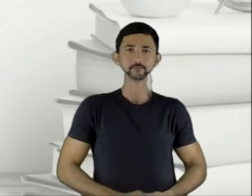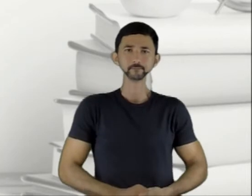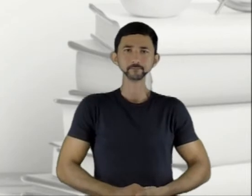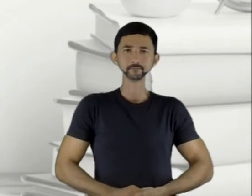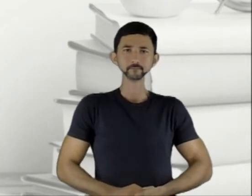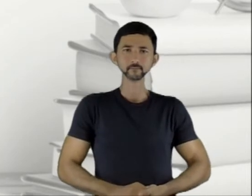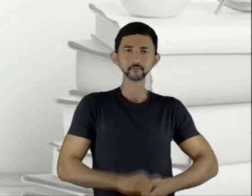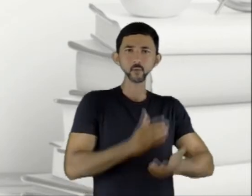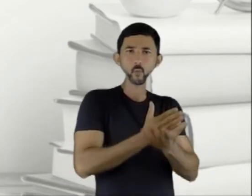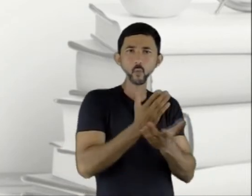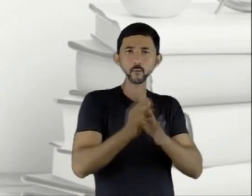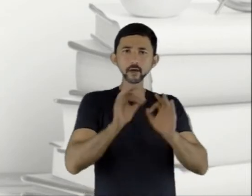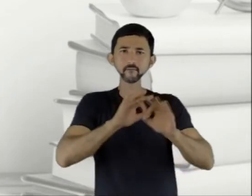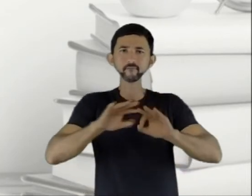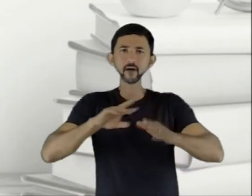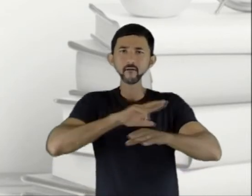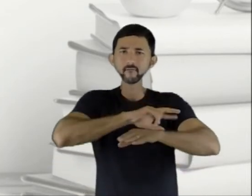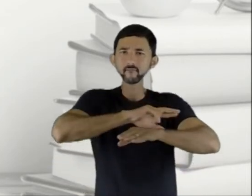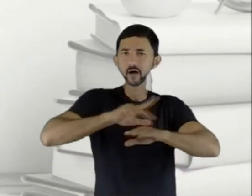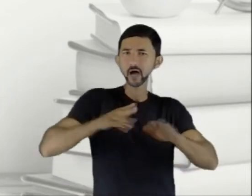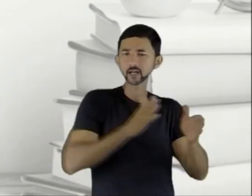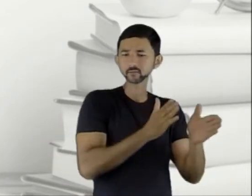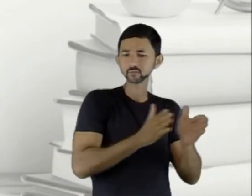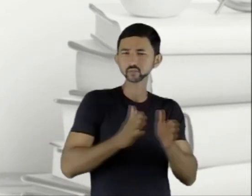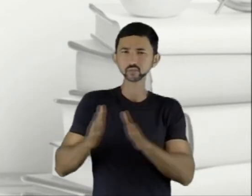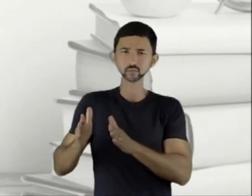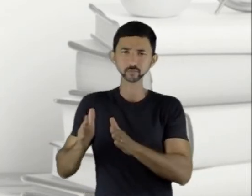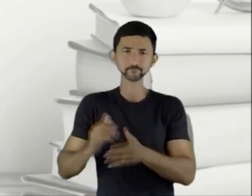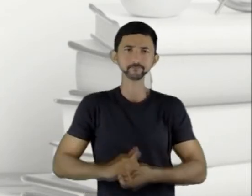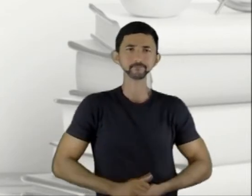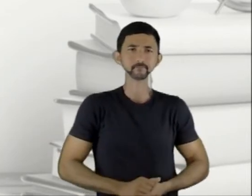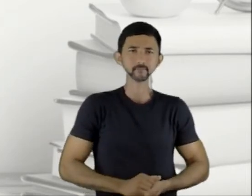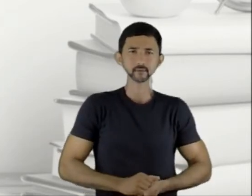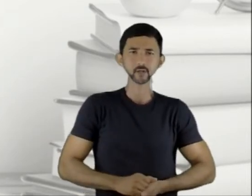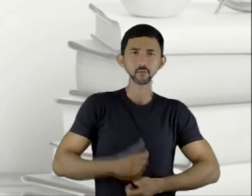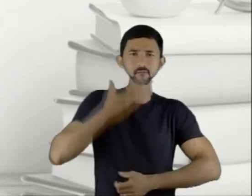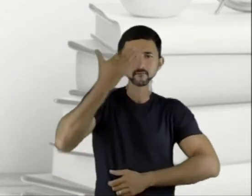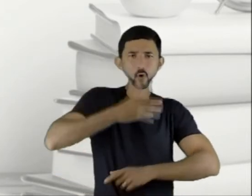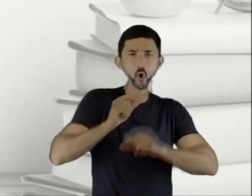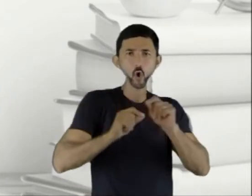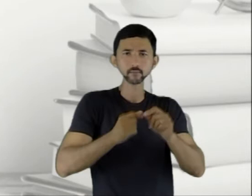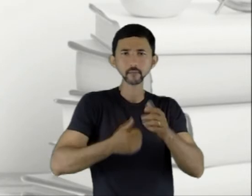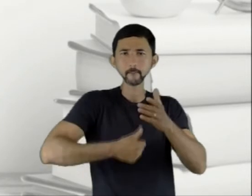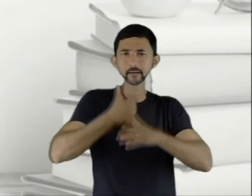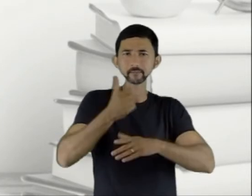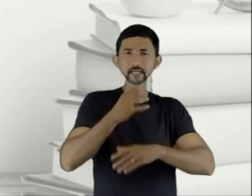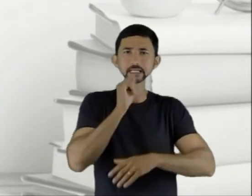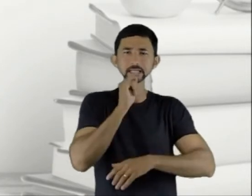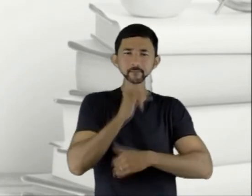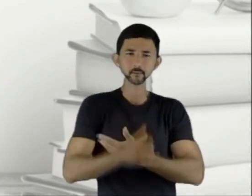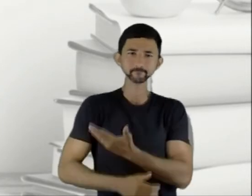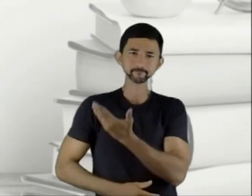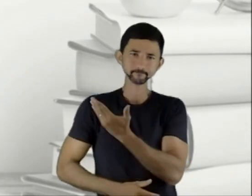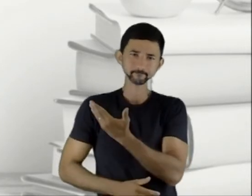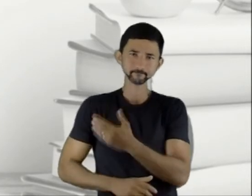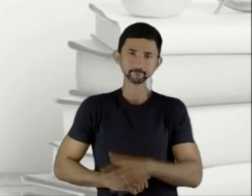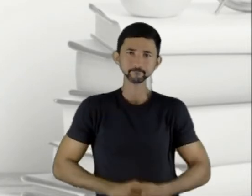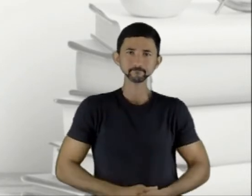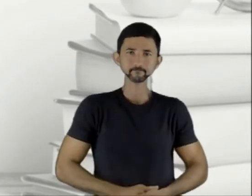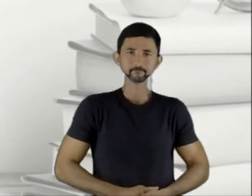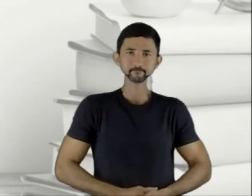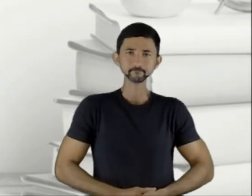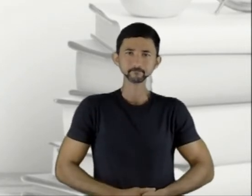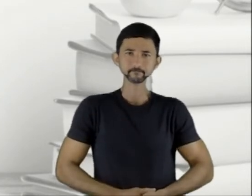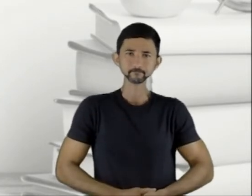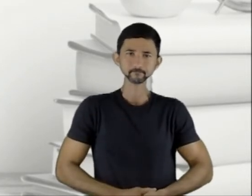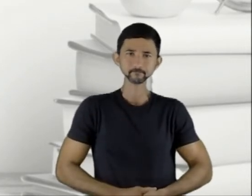várias categorias ou ao longo do tempo. E aí a gente vai verificar o primeiro exemplo. Gráfico de barras